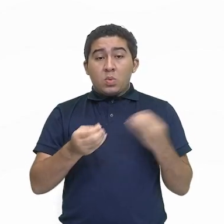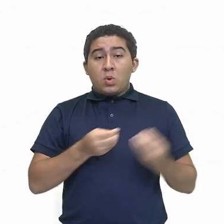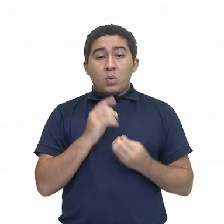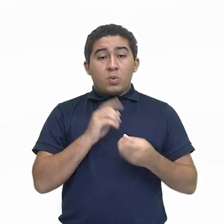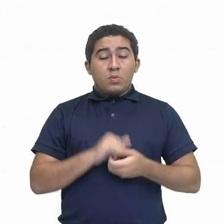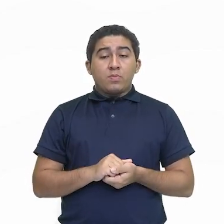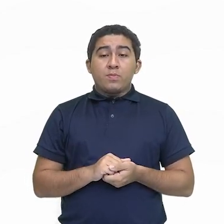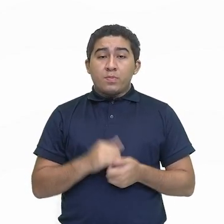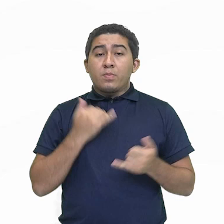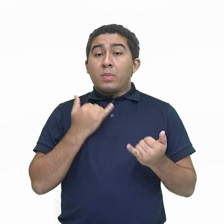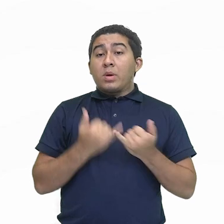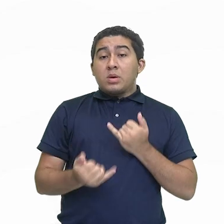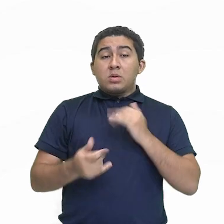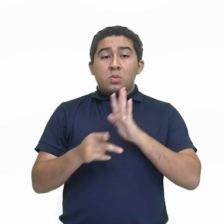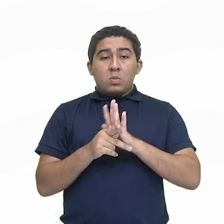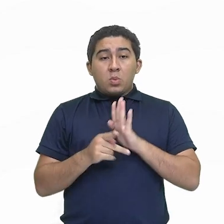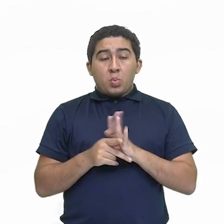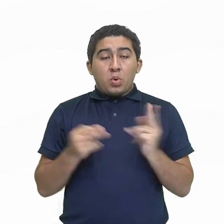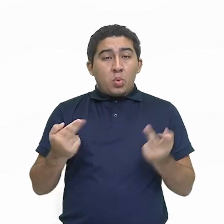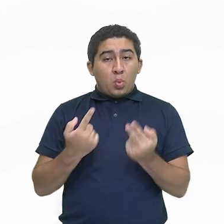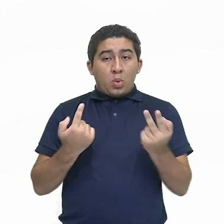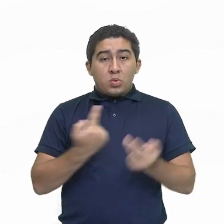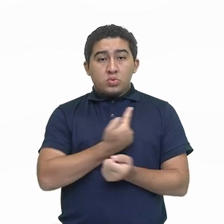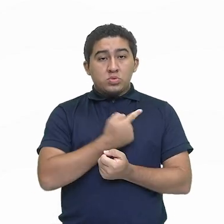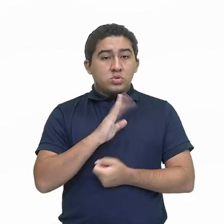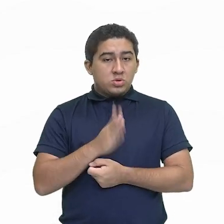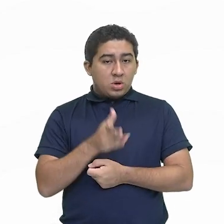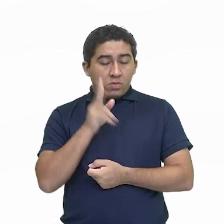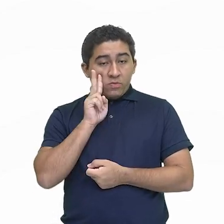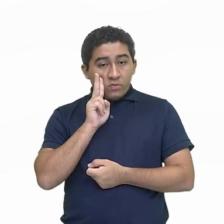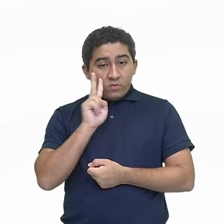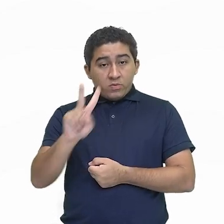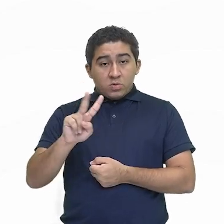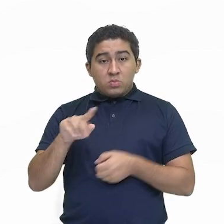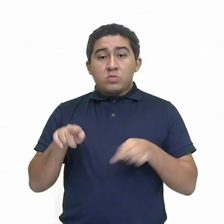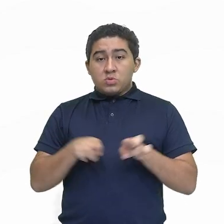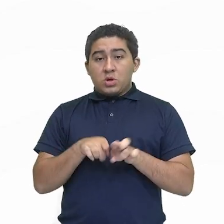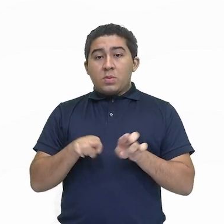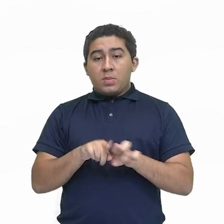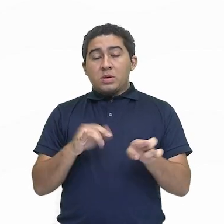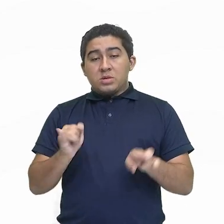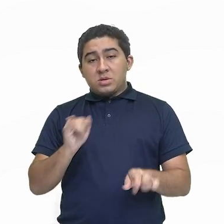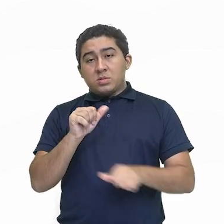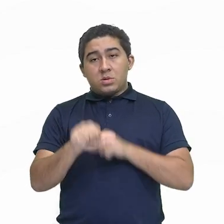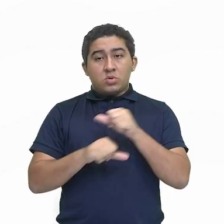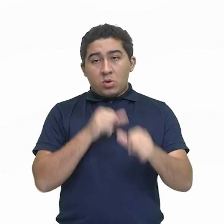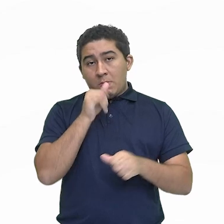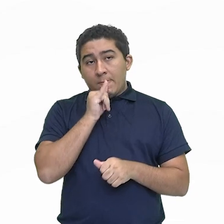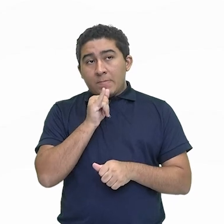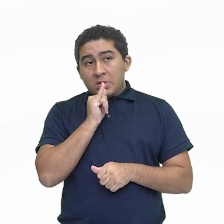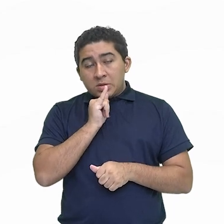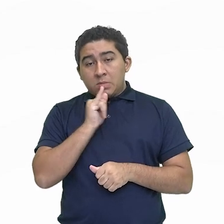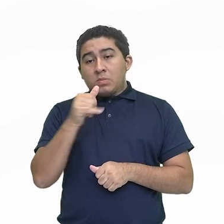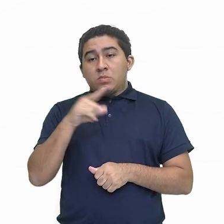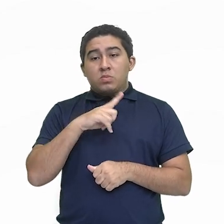bem parecida com o que nós já vimos, né? Quando a gente transforma, por exemplo, uma